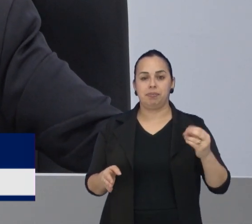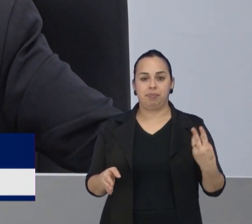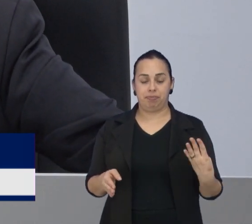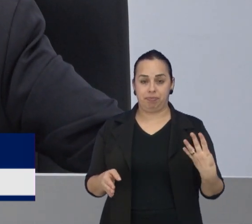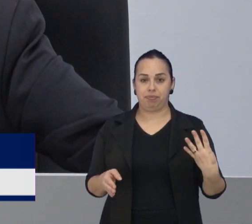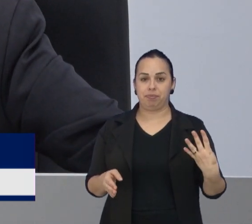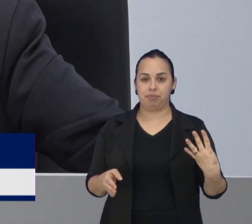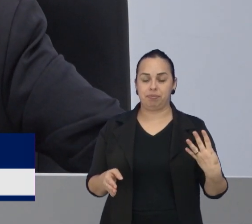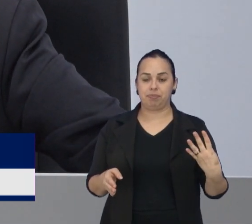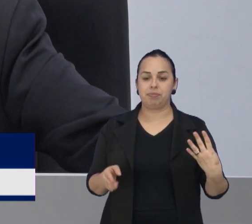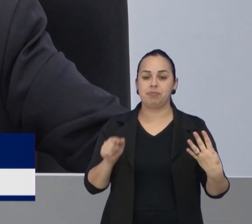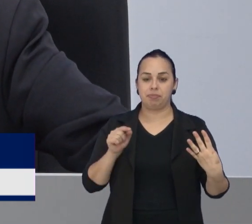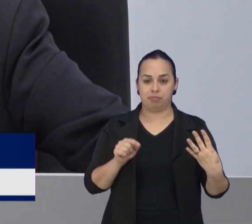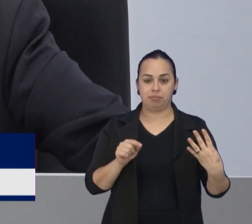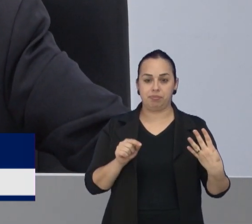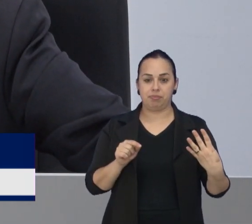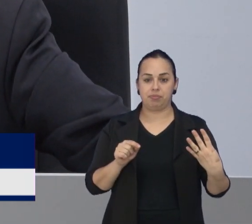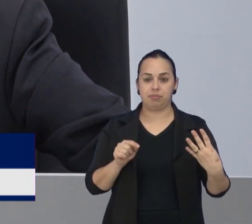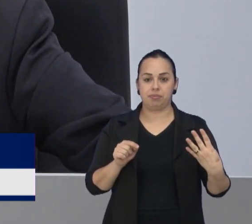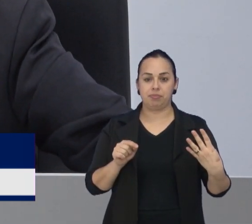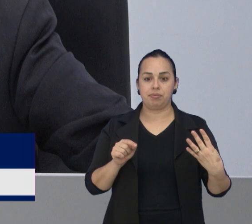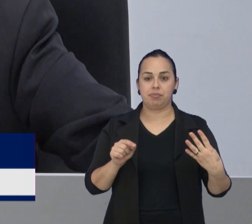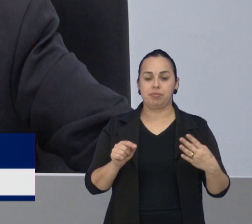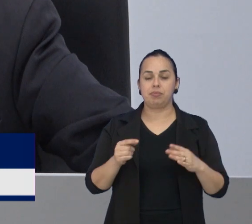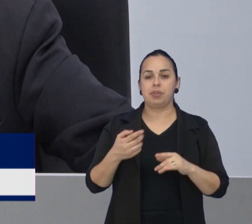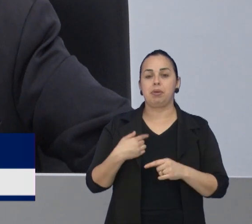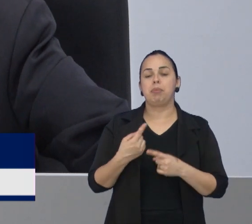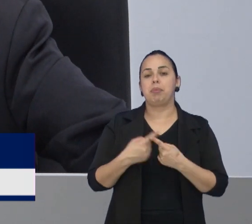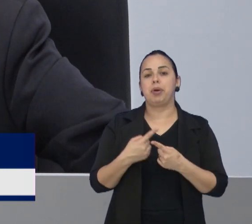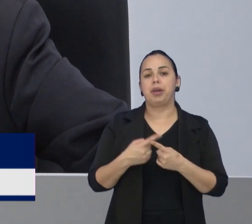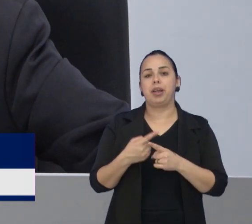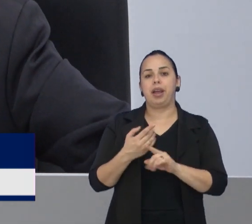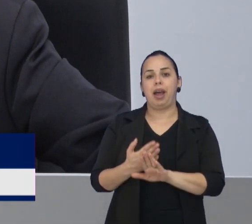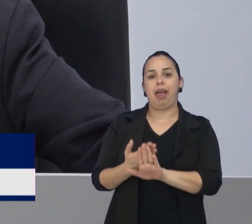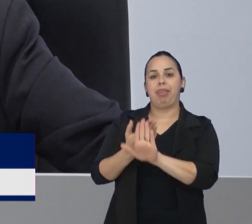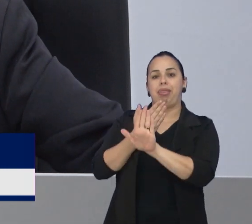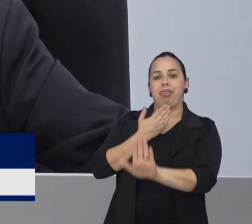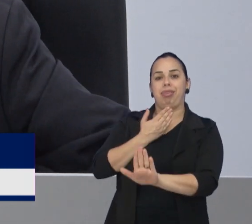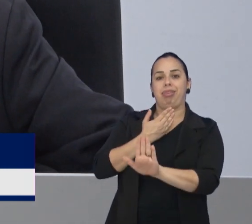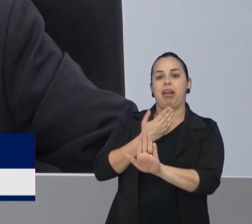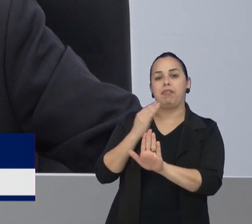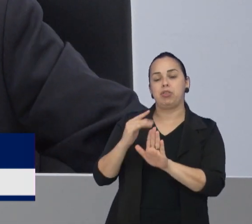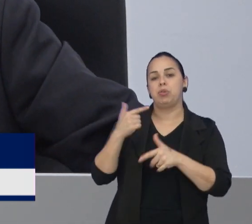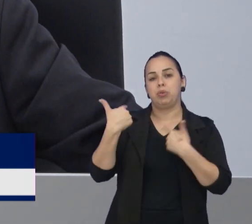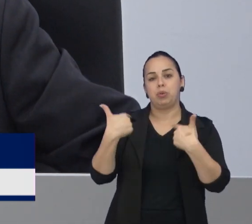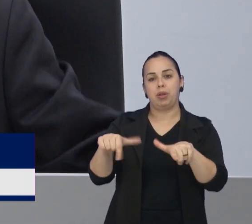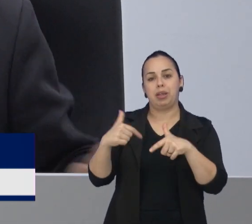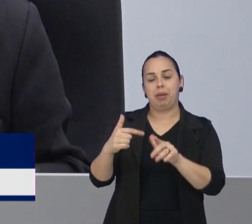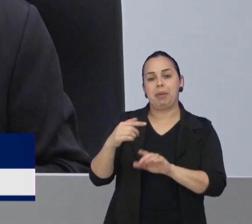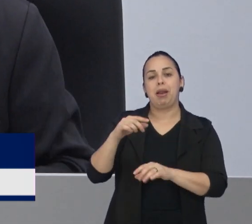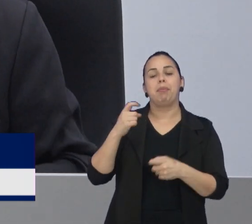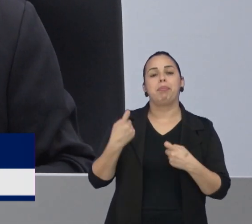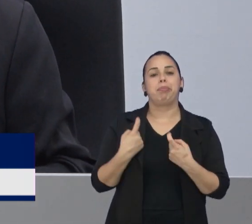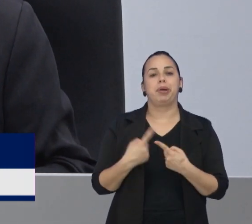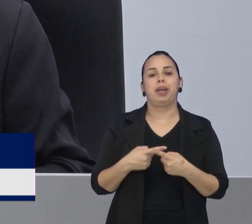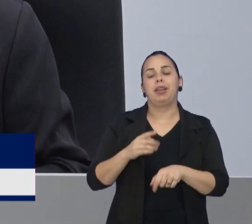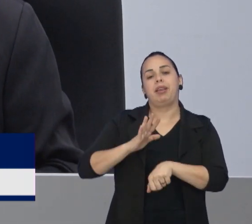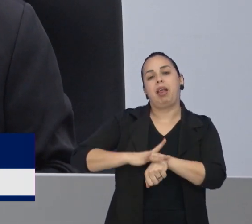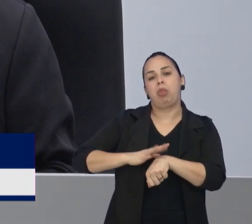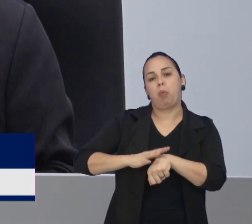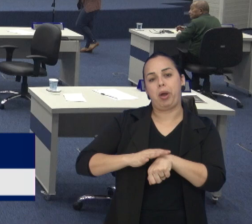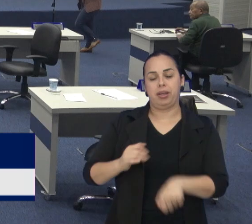26/4/2024, conforme atestado médico anexo. São esses processos, senhor